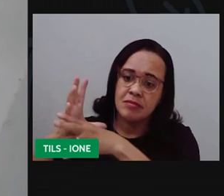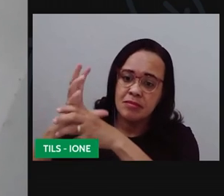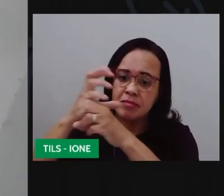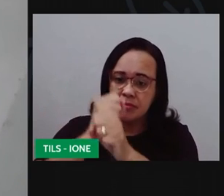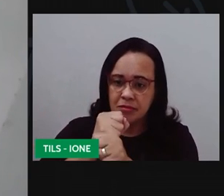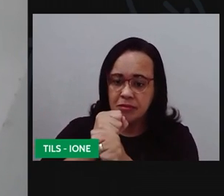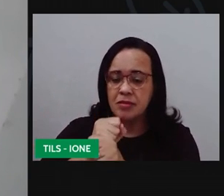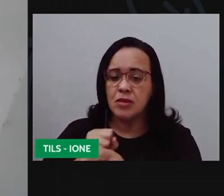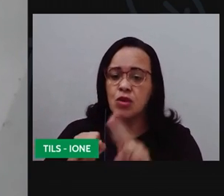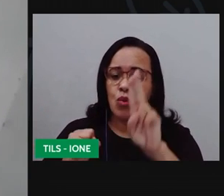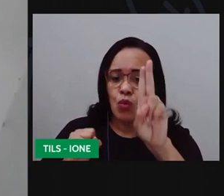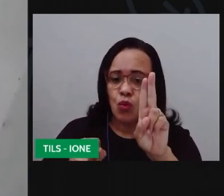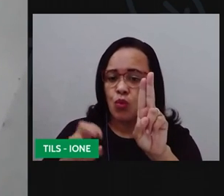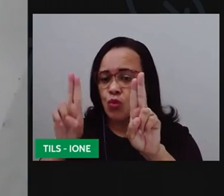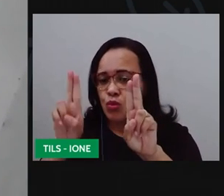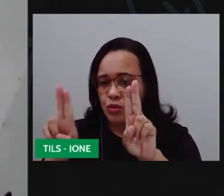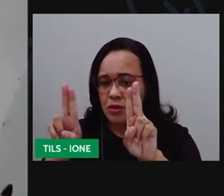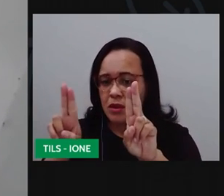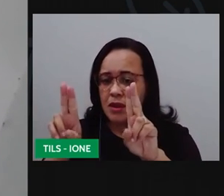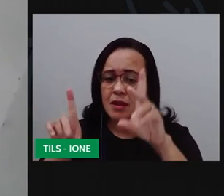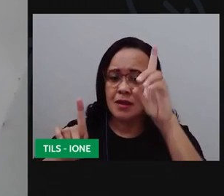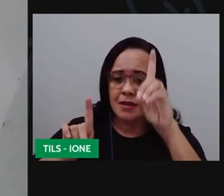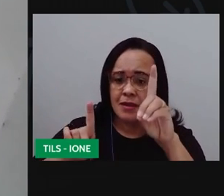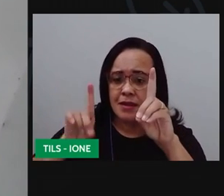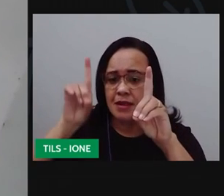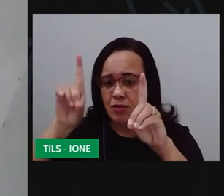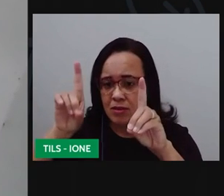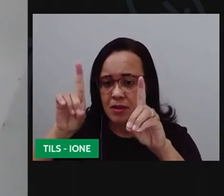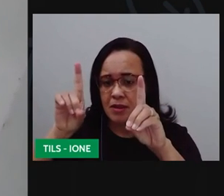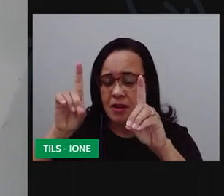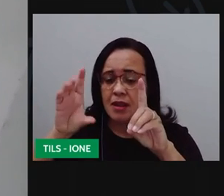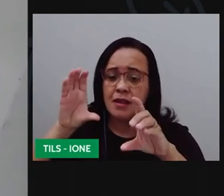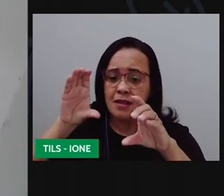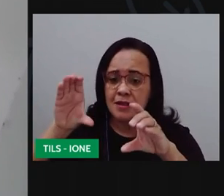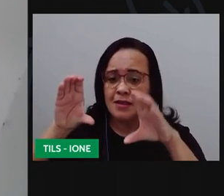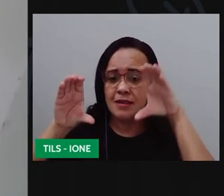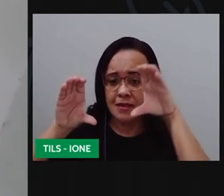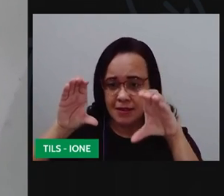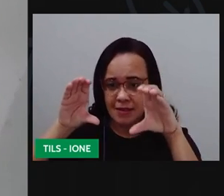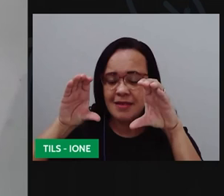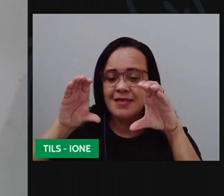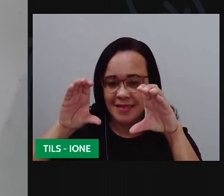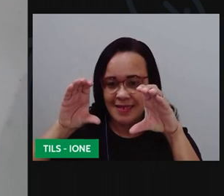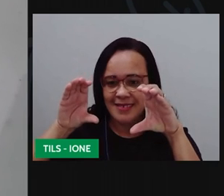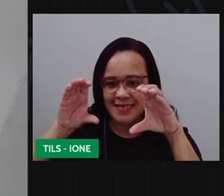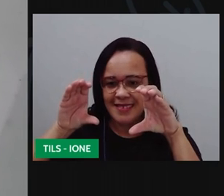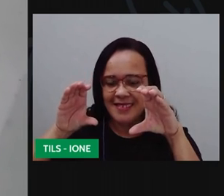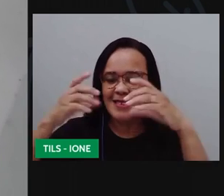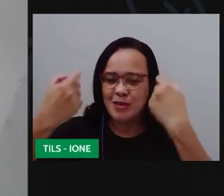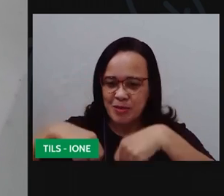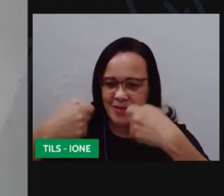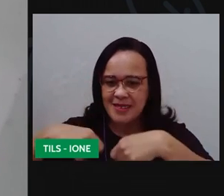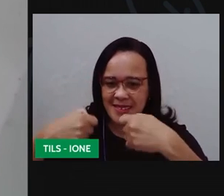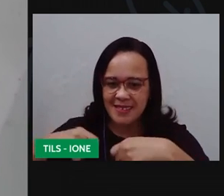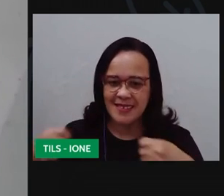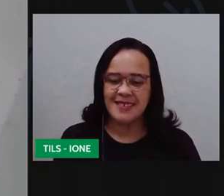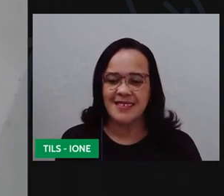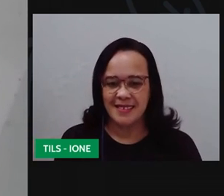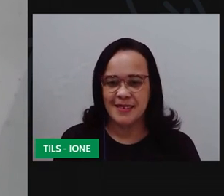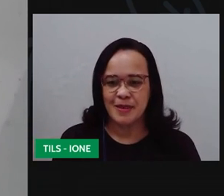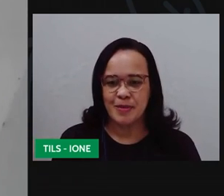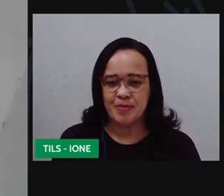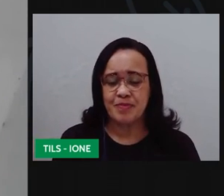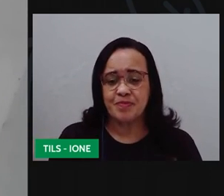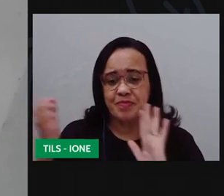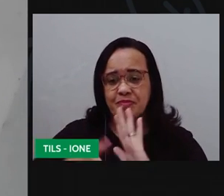unidade unidade dezena com dezena centena com centena Então vamos lá já tirei ele